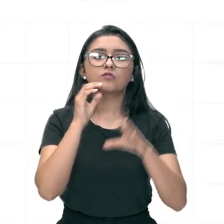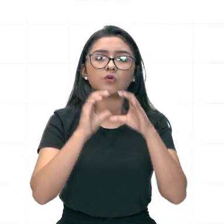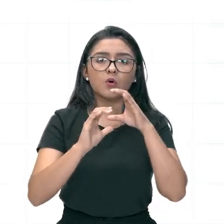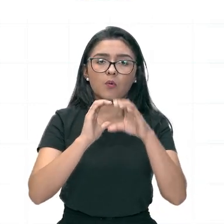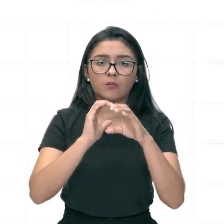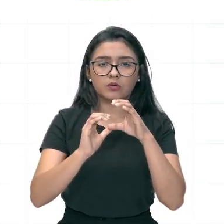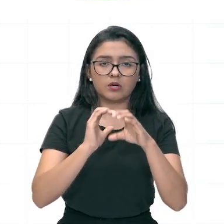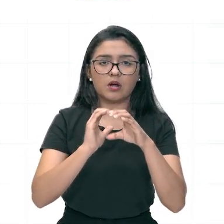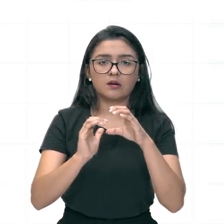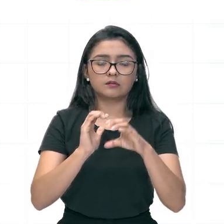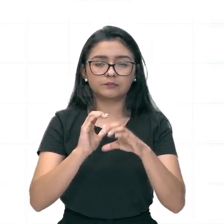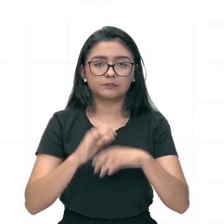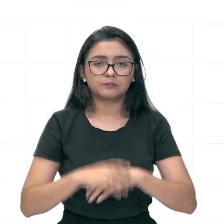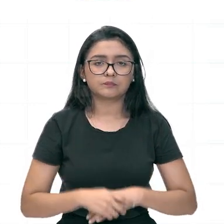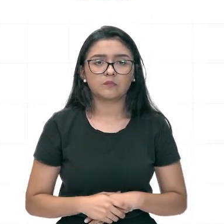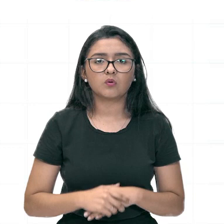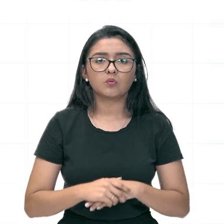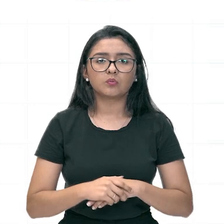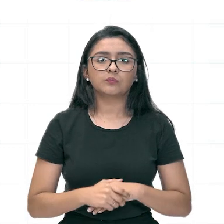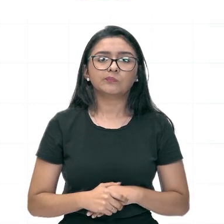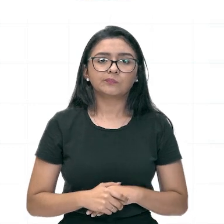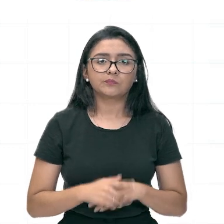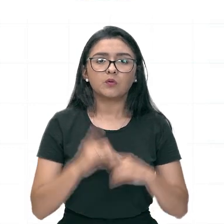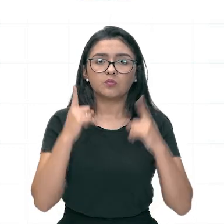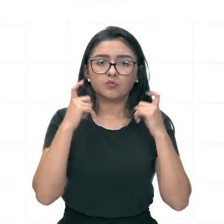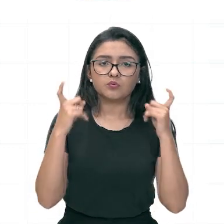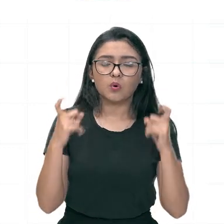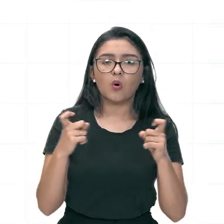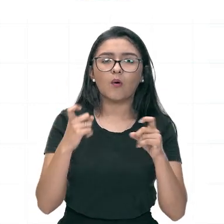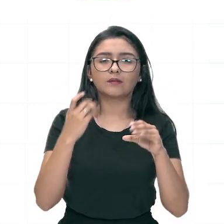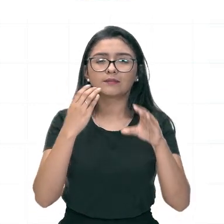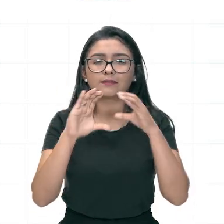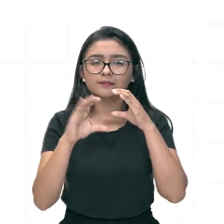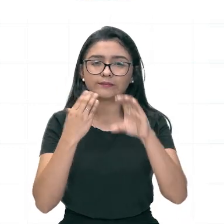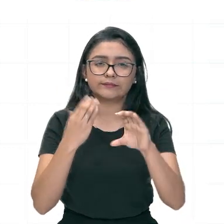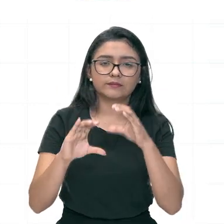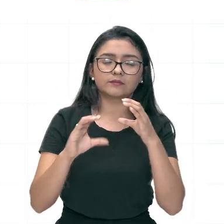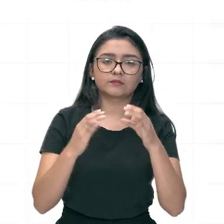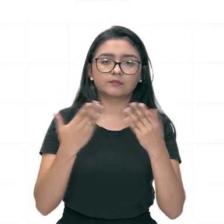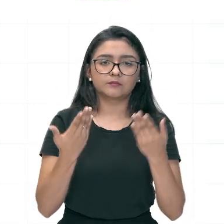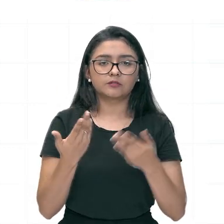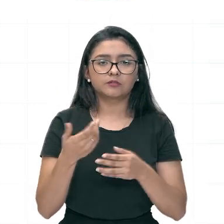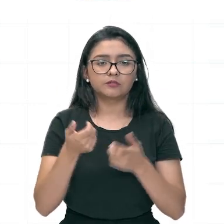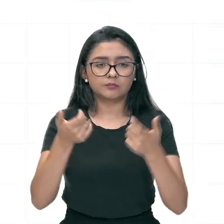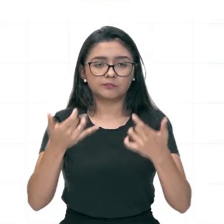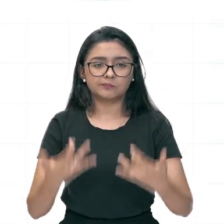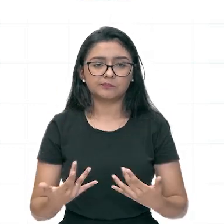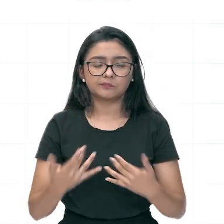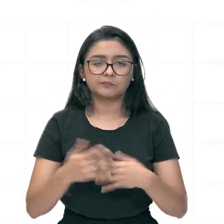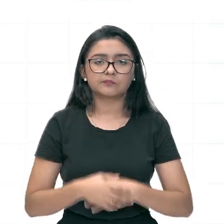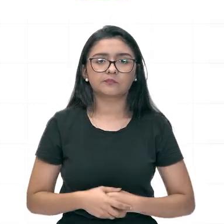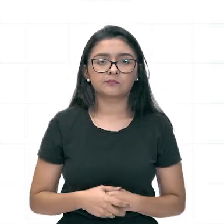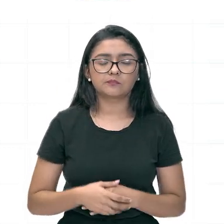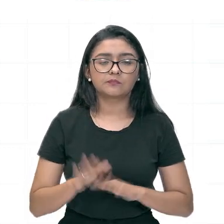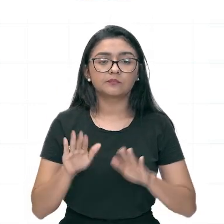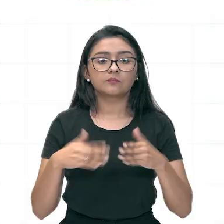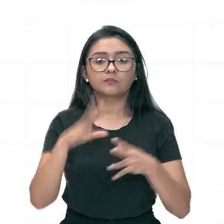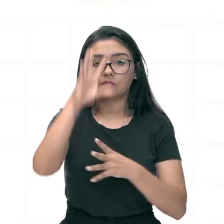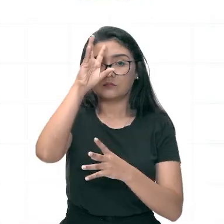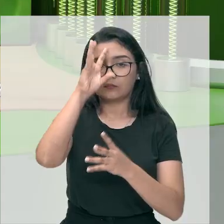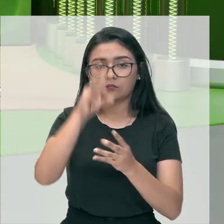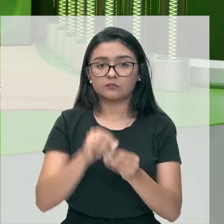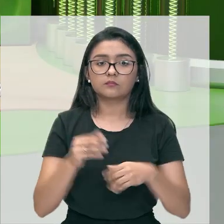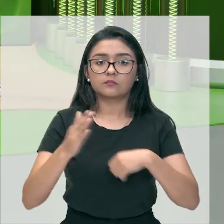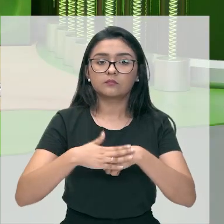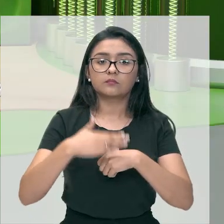possa vocalizar, né? Possa emitir o seu som, o seu canto, como a gente costuma falar popularmente, certo? E aí, para a gente compreender